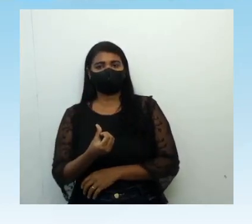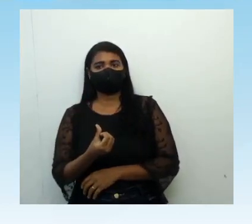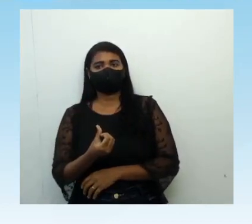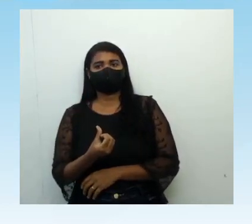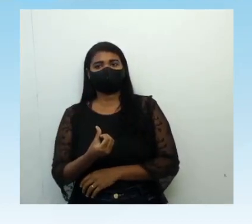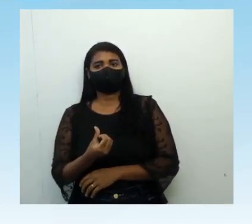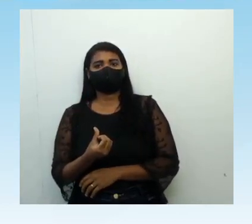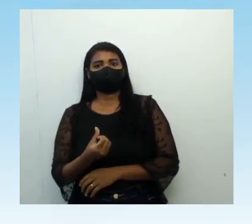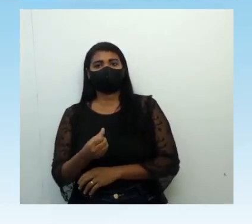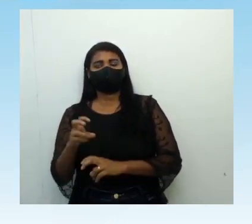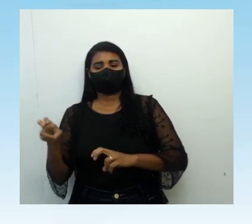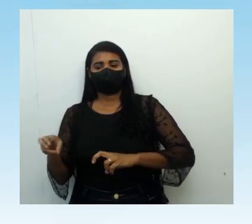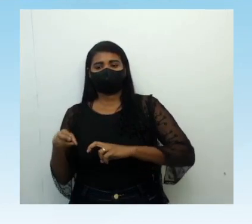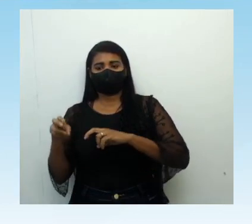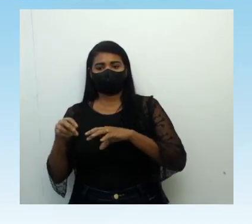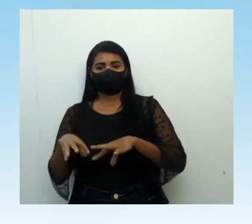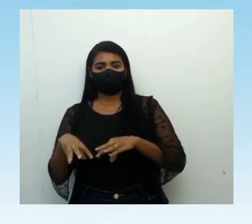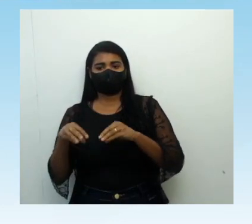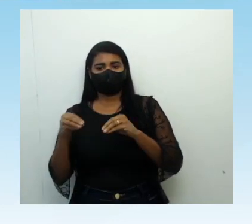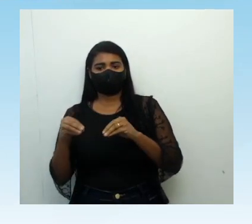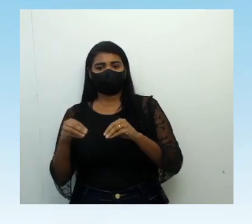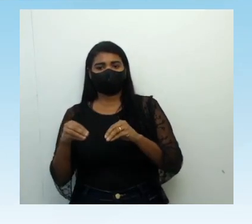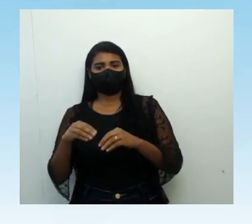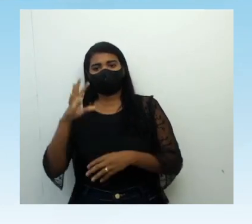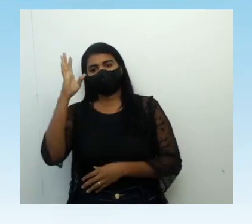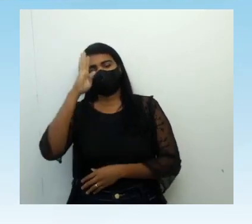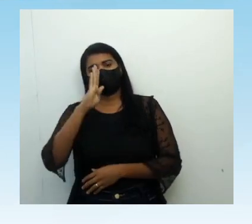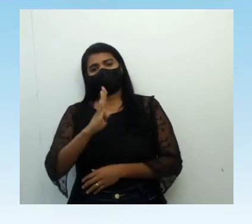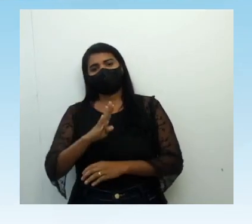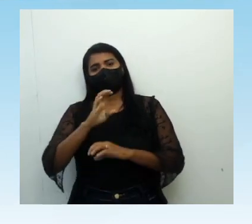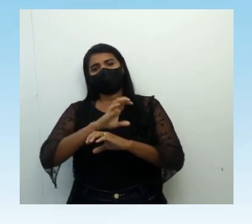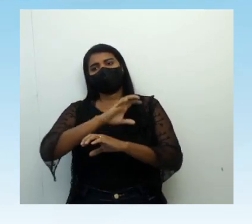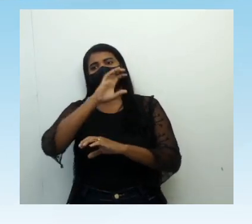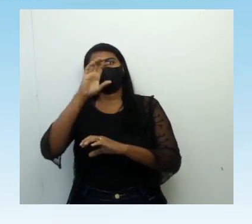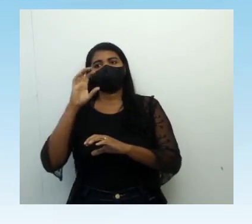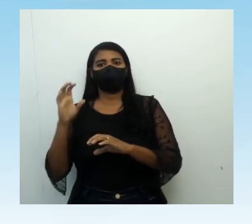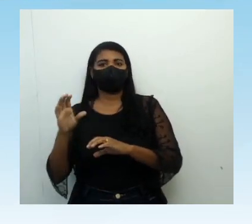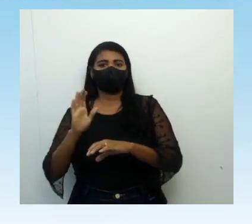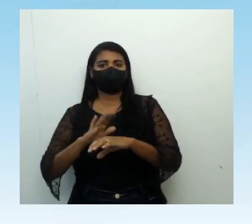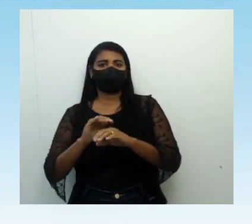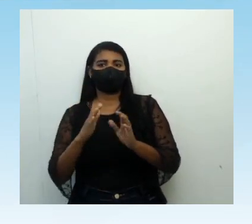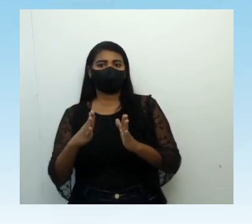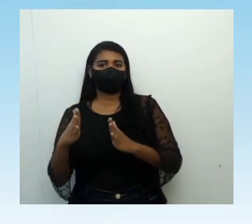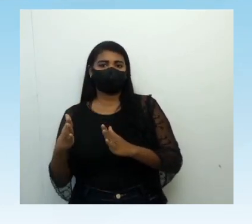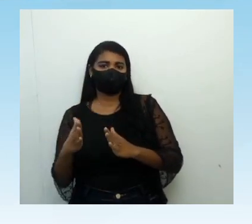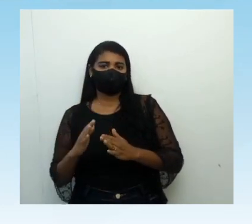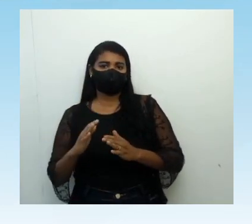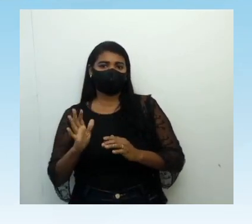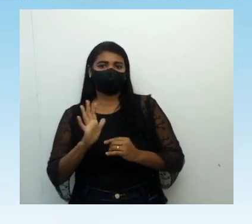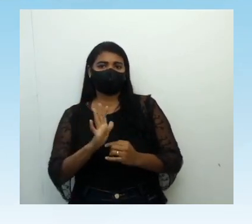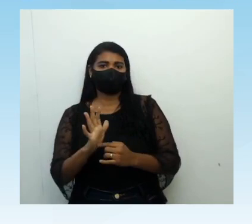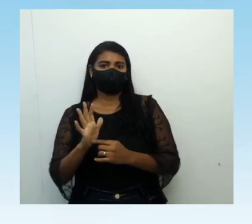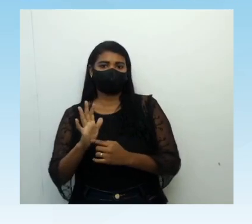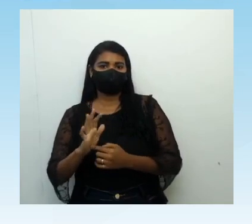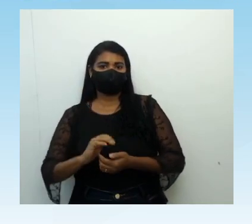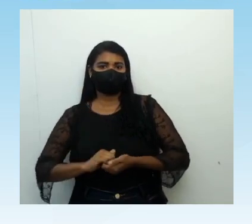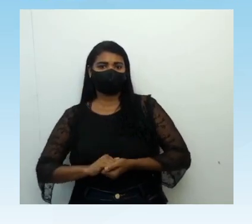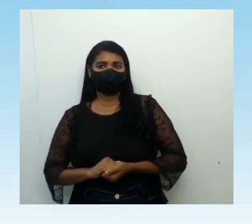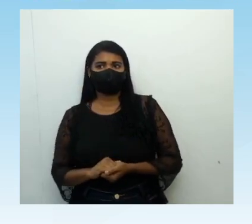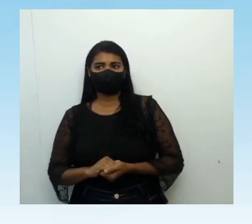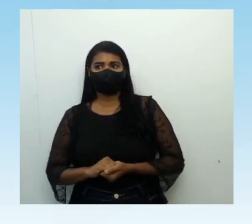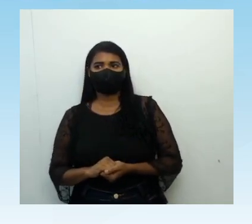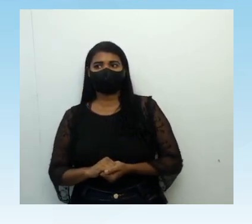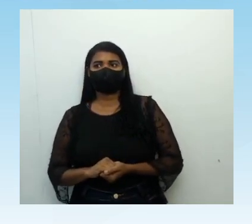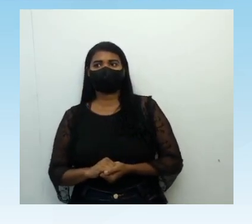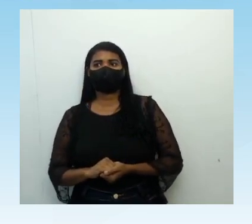a ocupação das terras que hoje compõem o território brasileiro, ele restringia-se a uma parte da faixa litorânea, como eu falei, só na parte